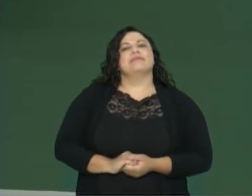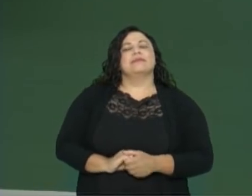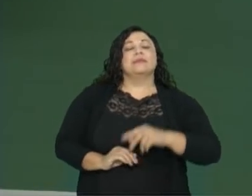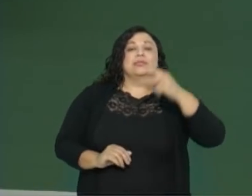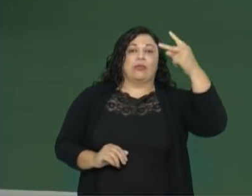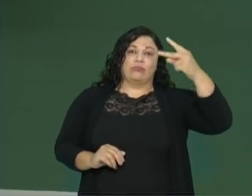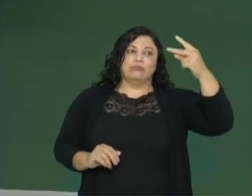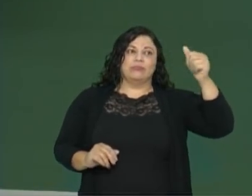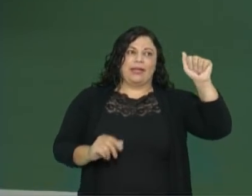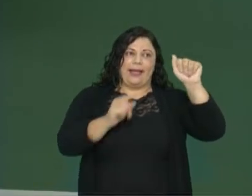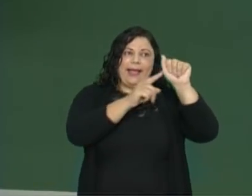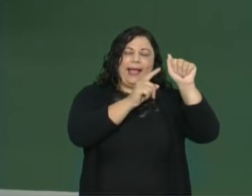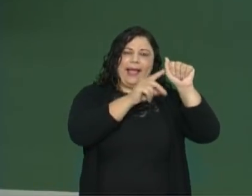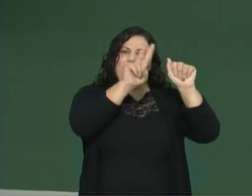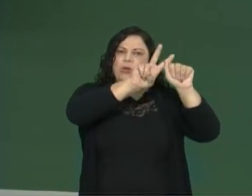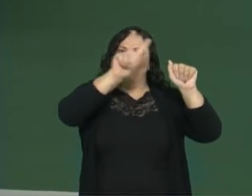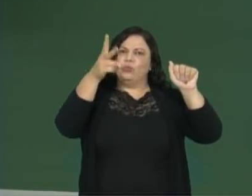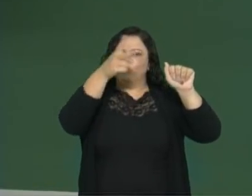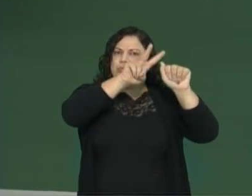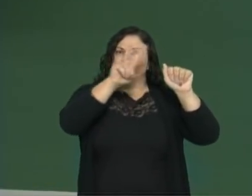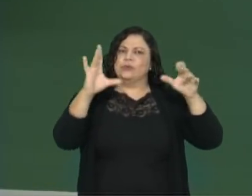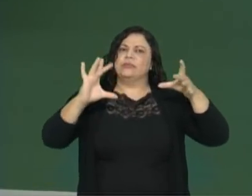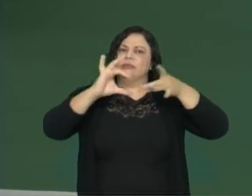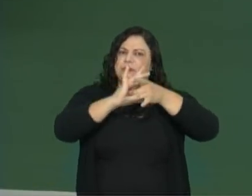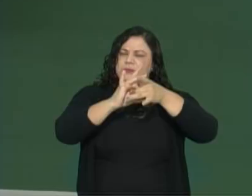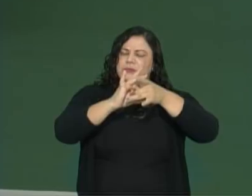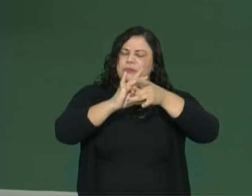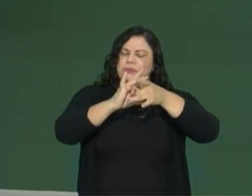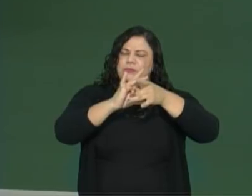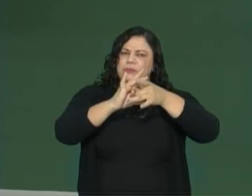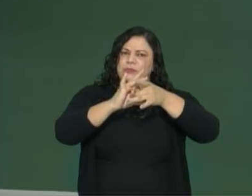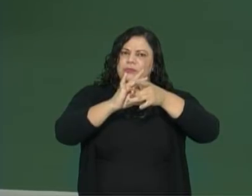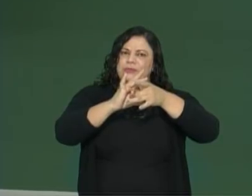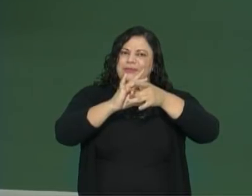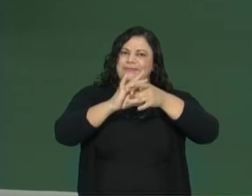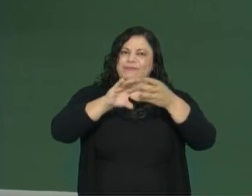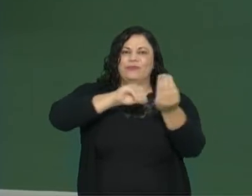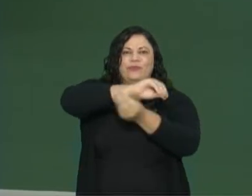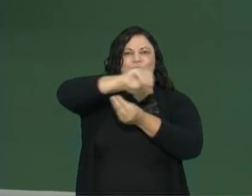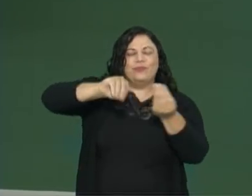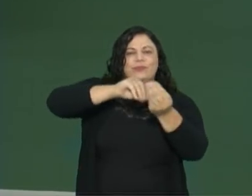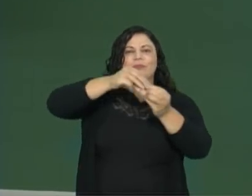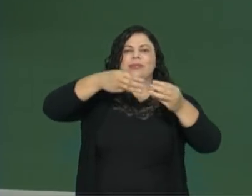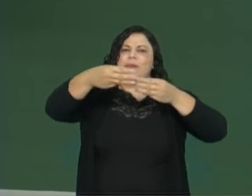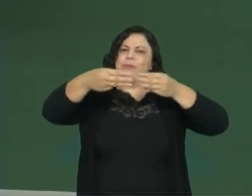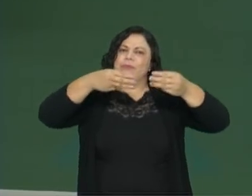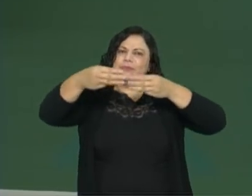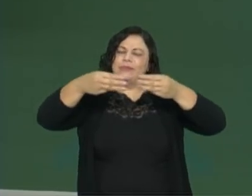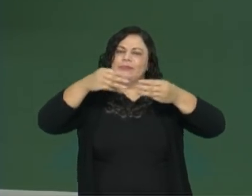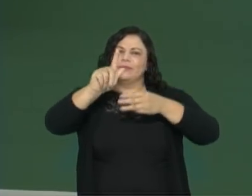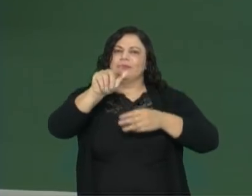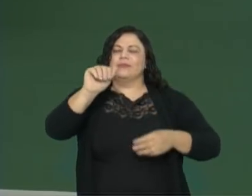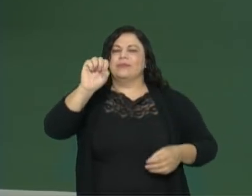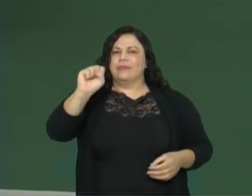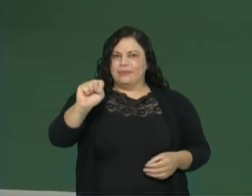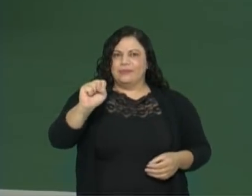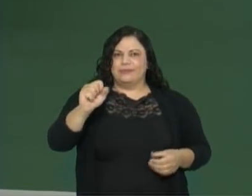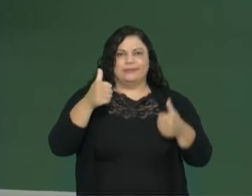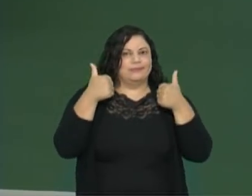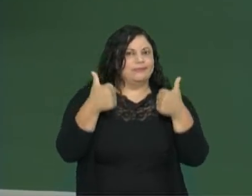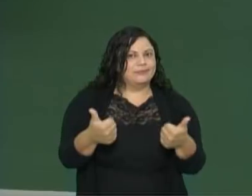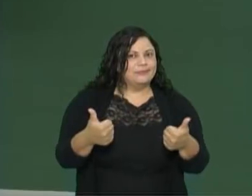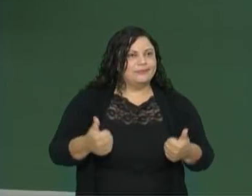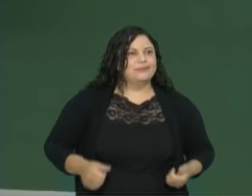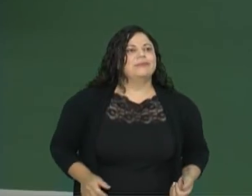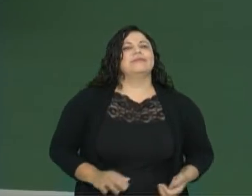unem, formando a molécula de gás hidrogênio. Perfeito? Seguindo para o